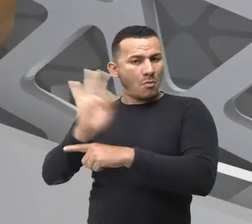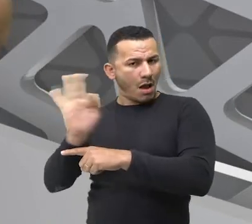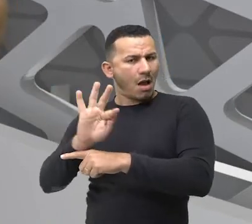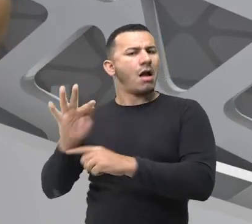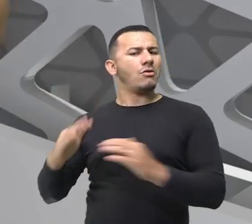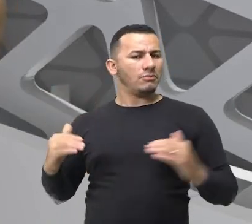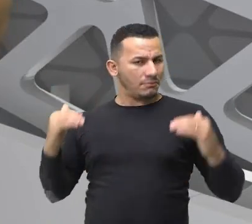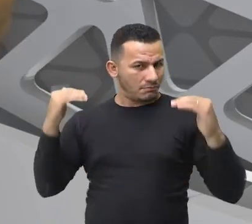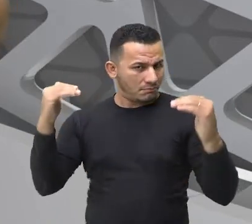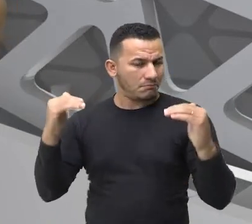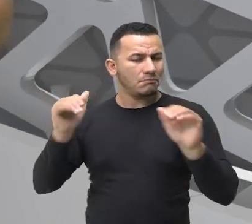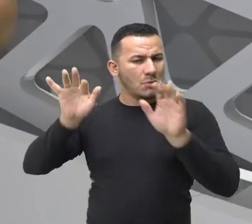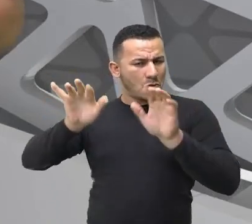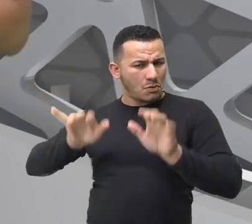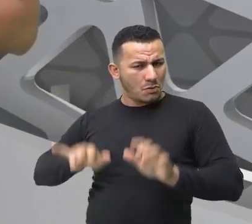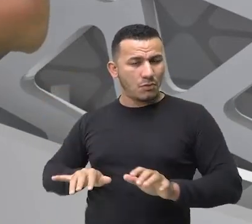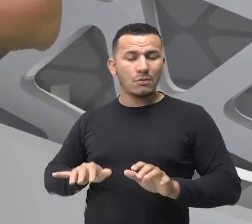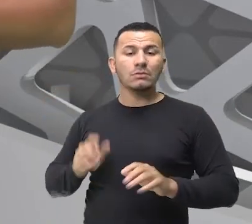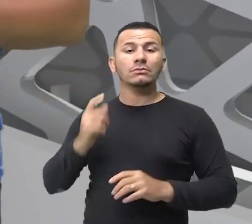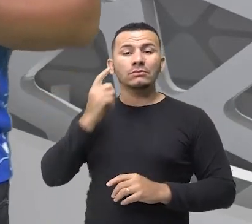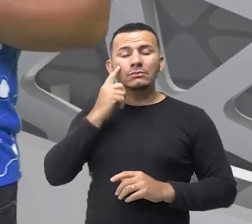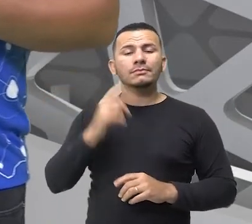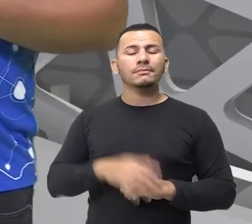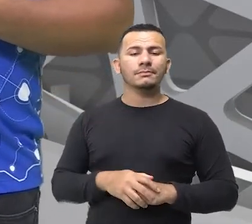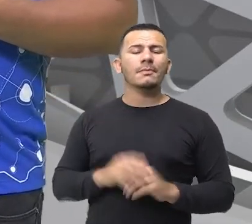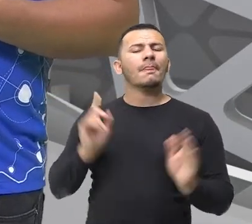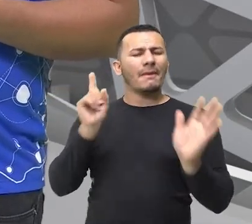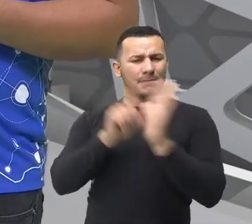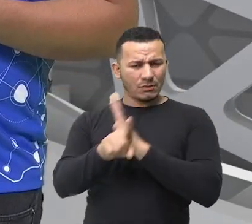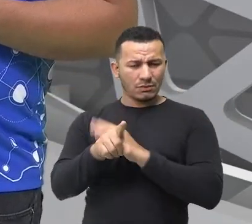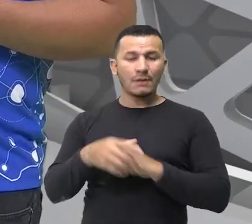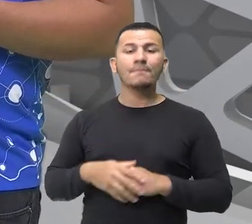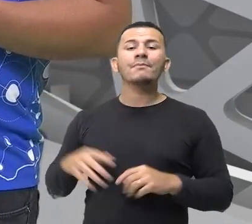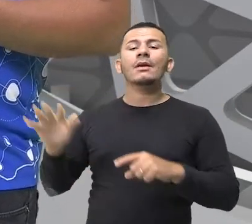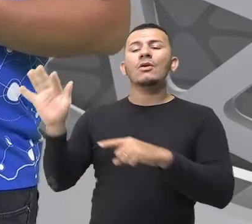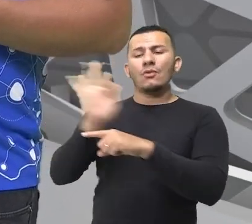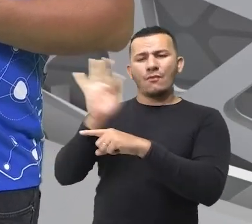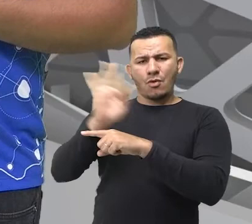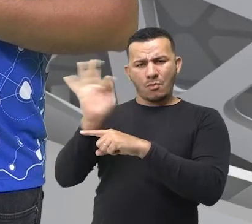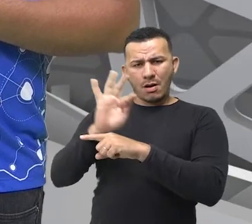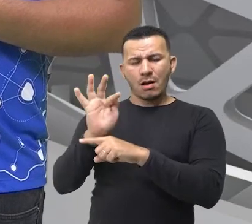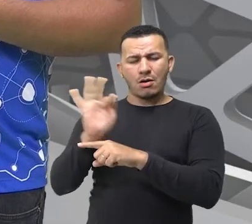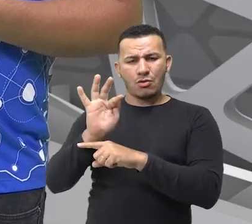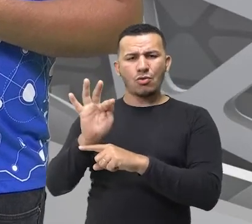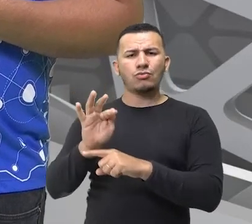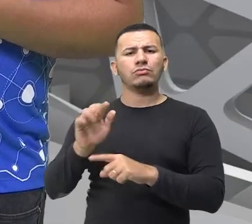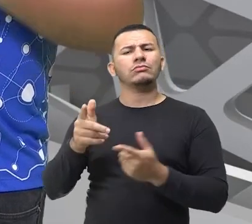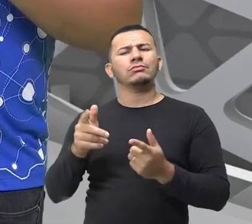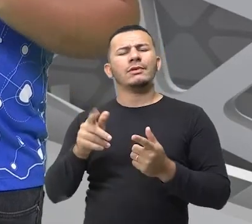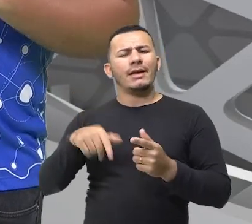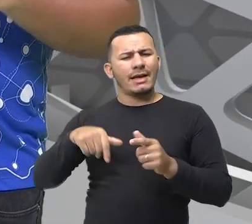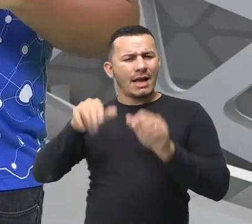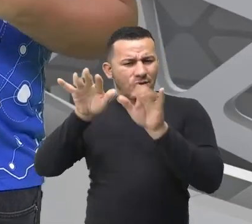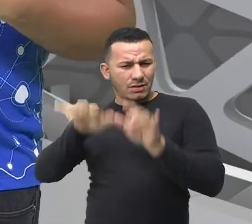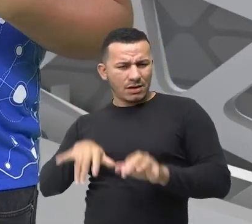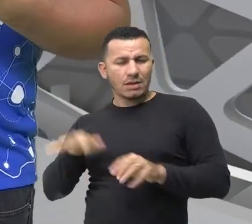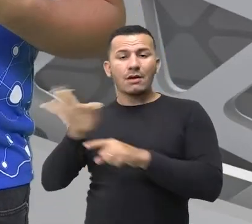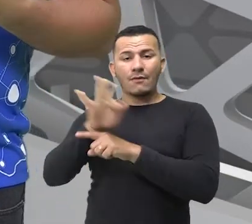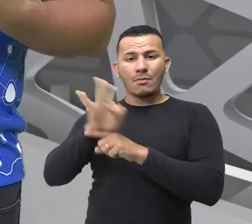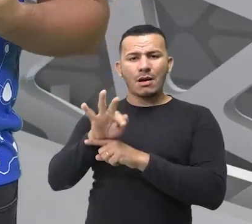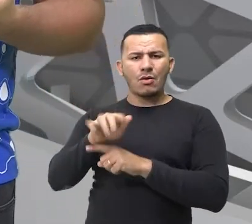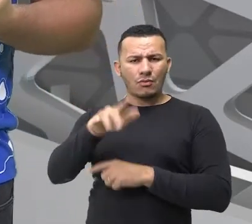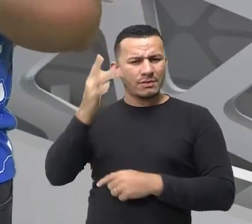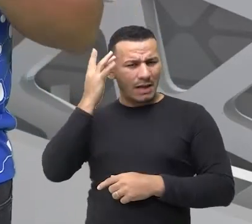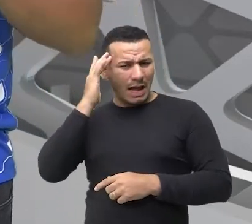formal certo e aqui e para vocês a linguagem informal no texto colabora com a